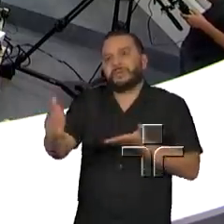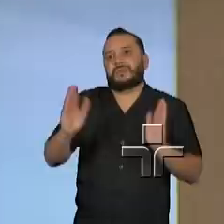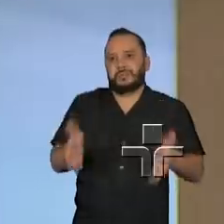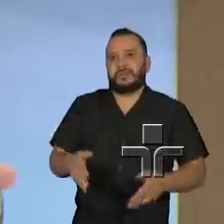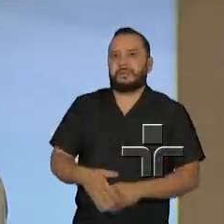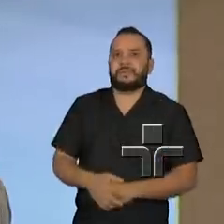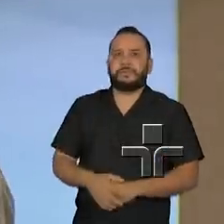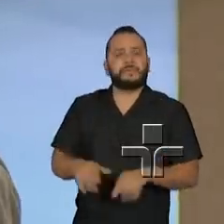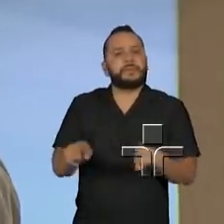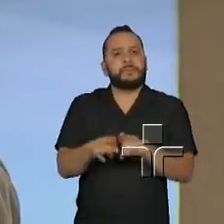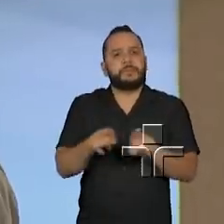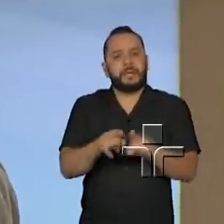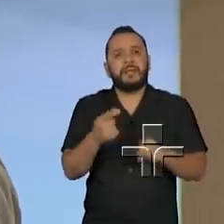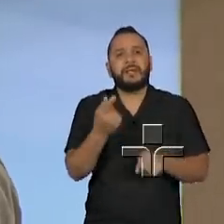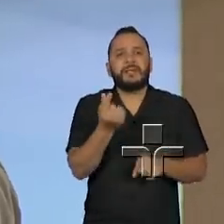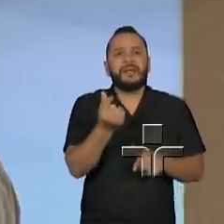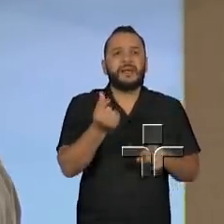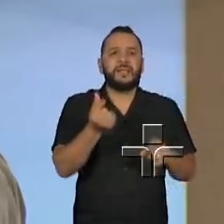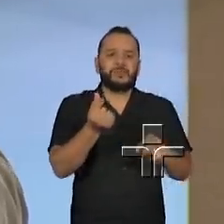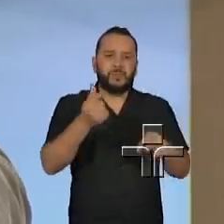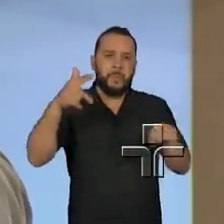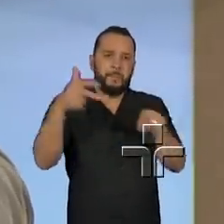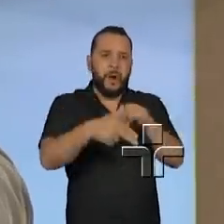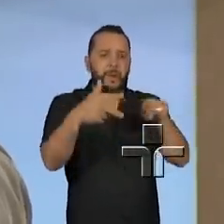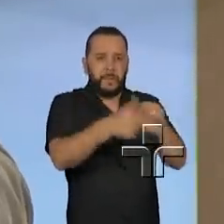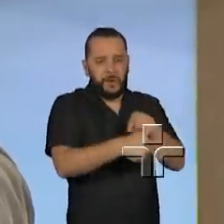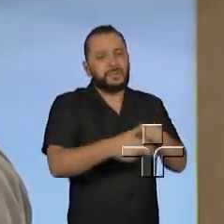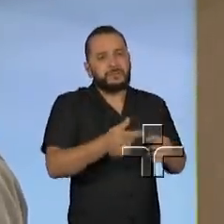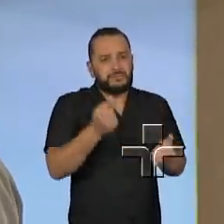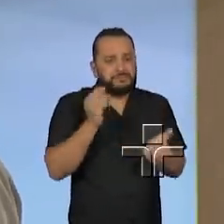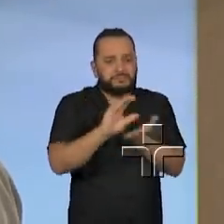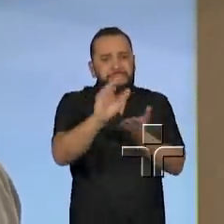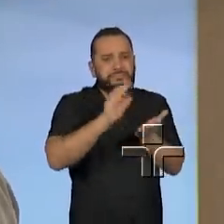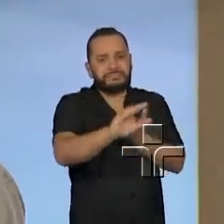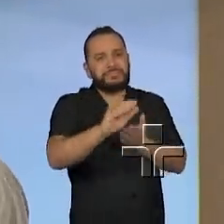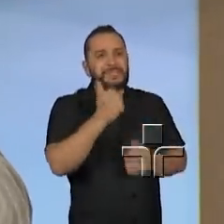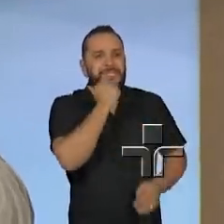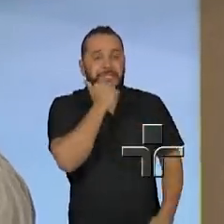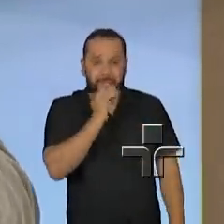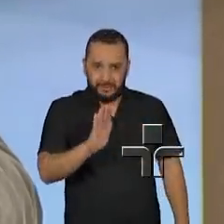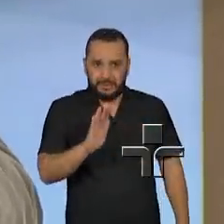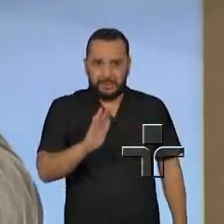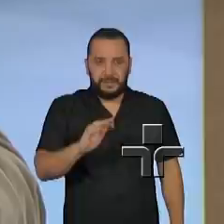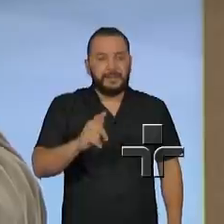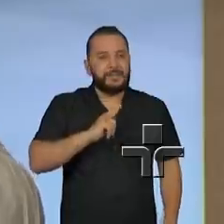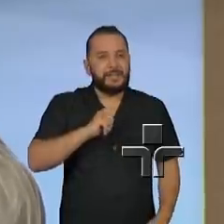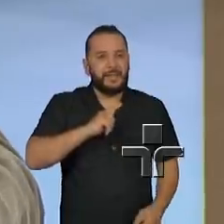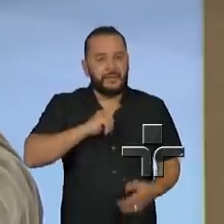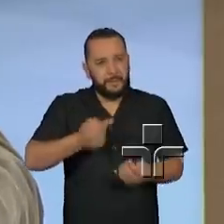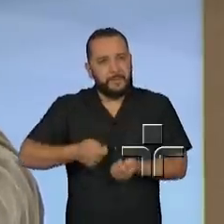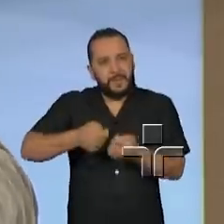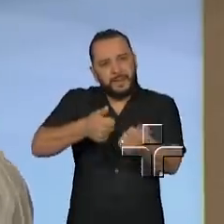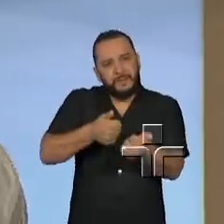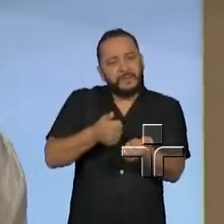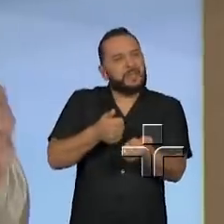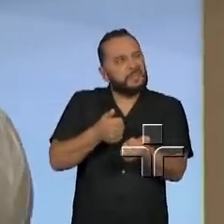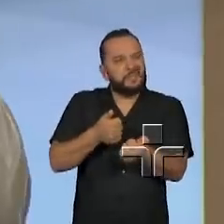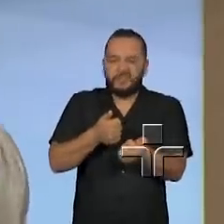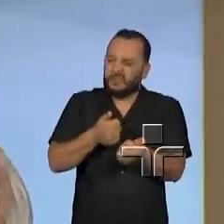ciências. Uma dimensão importante desses cortes foi a suspensão de bolsas de estudo para estudantes